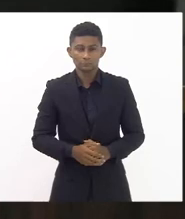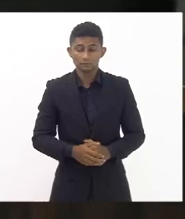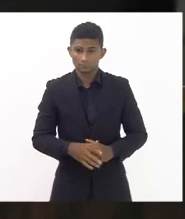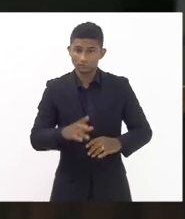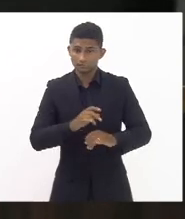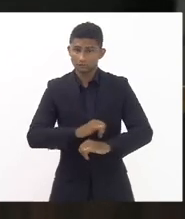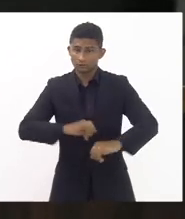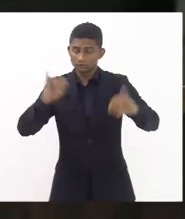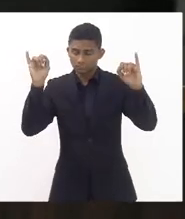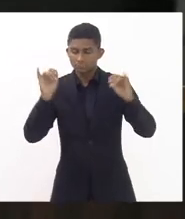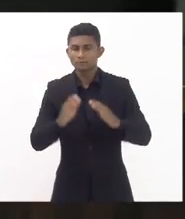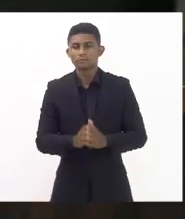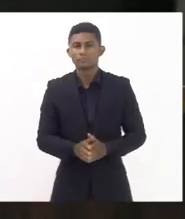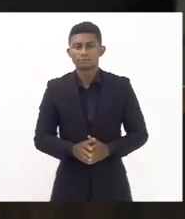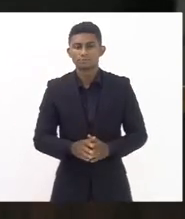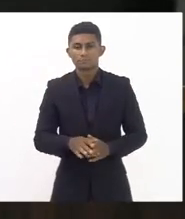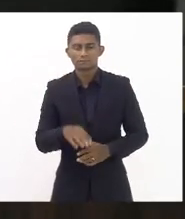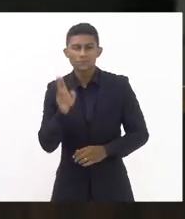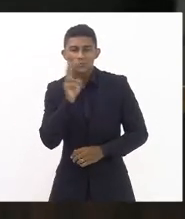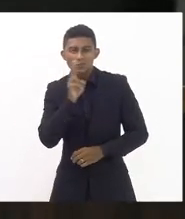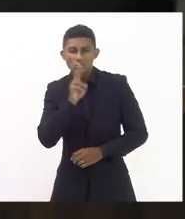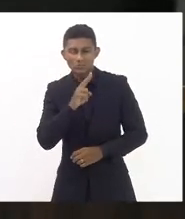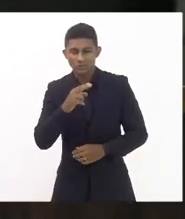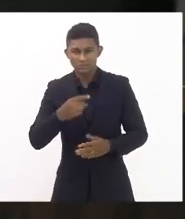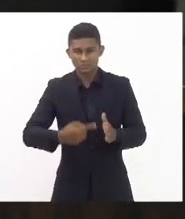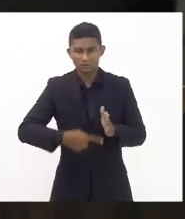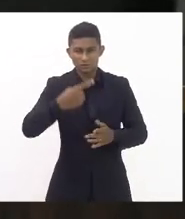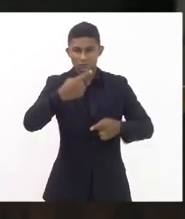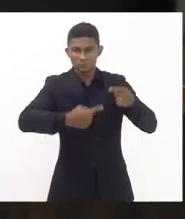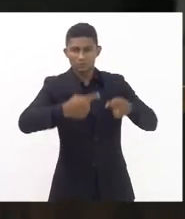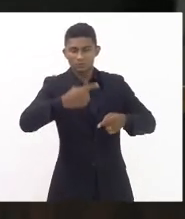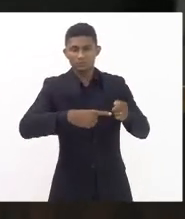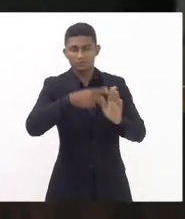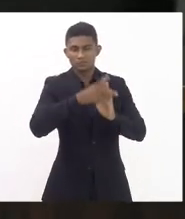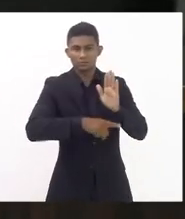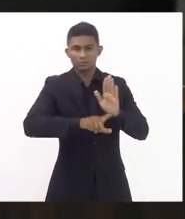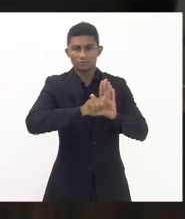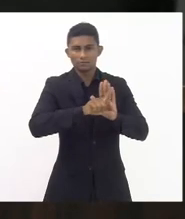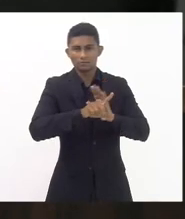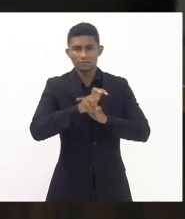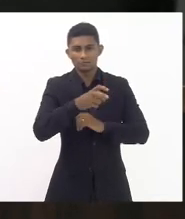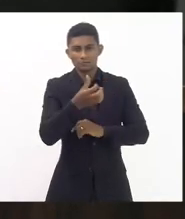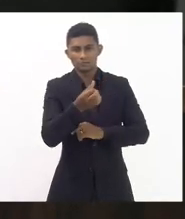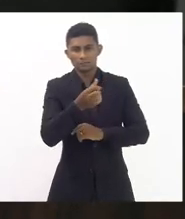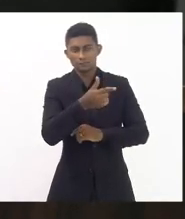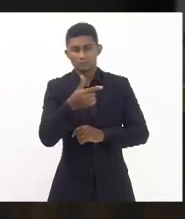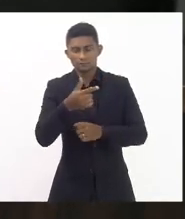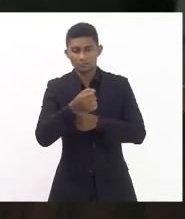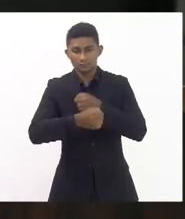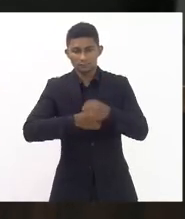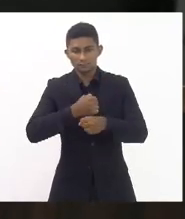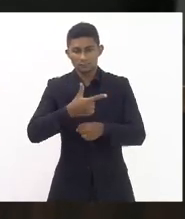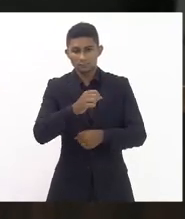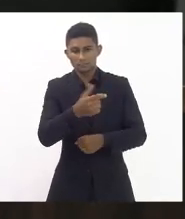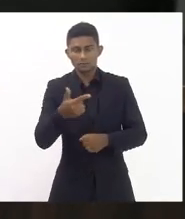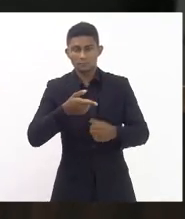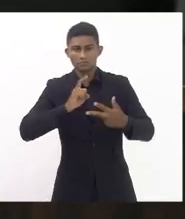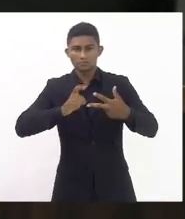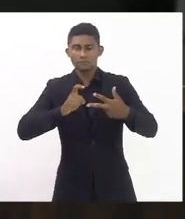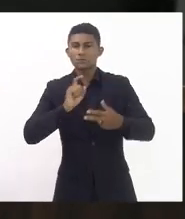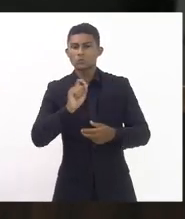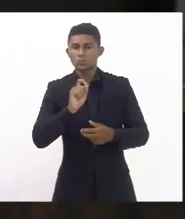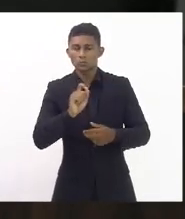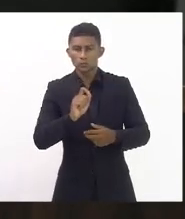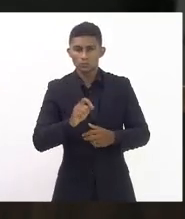Anuncio, em regime de urgência, em discussão única, projeto de lei 5672 de 22, de autoria do Poder Executivo,